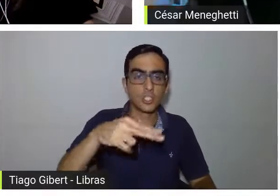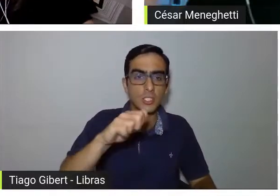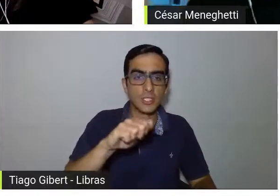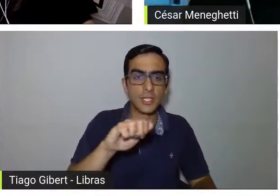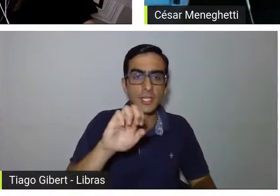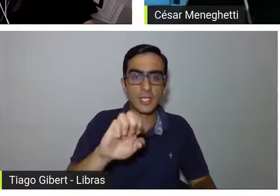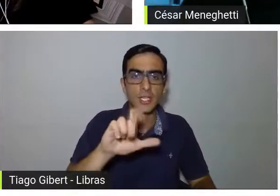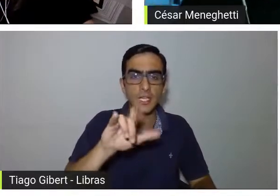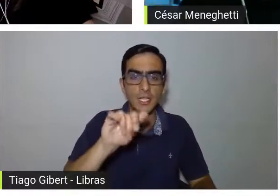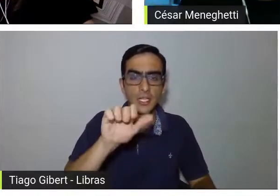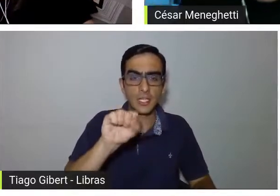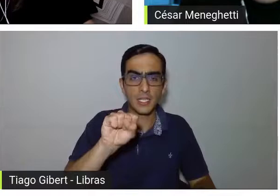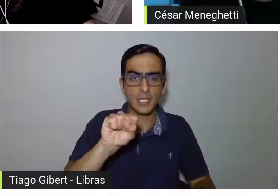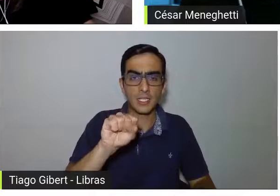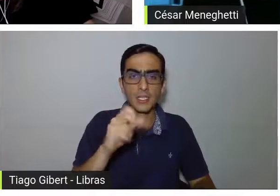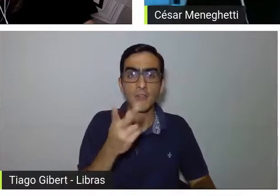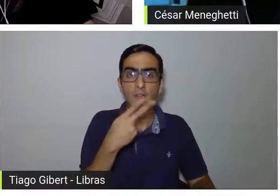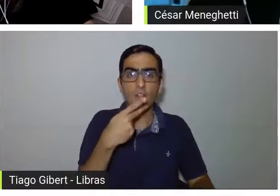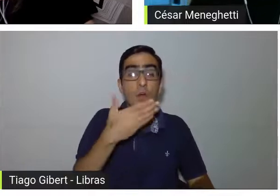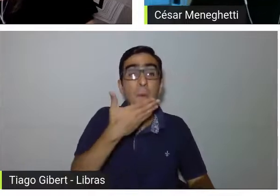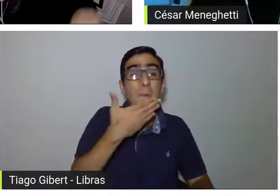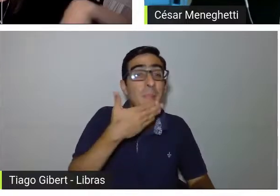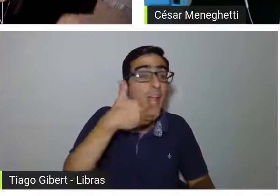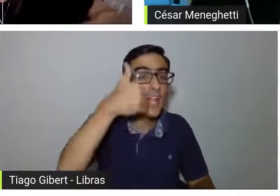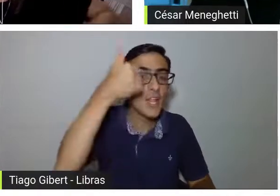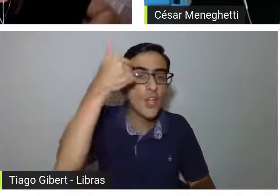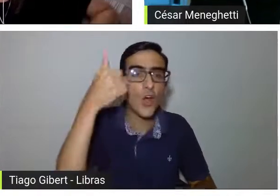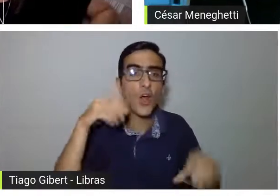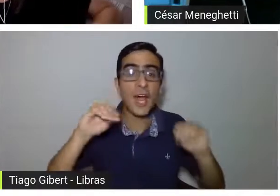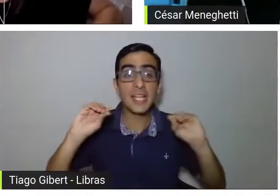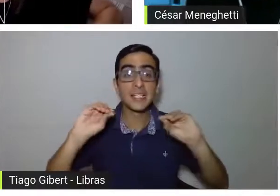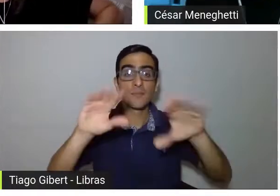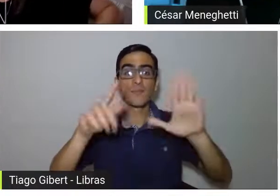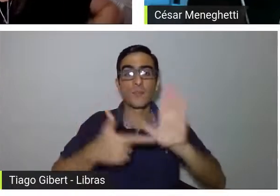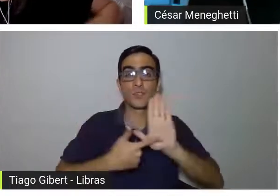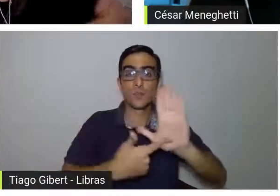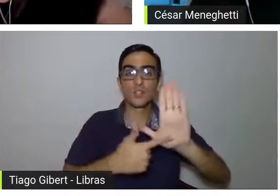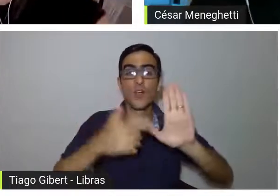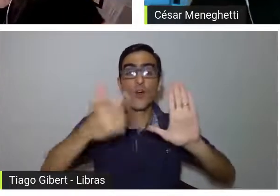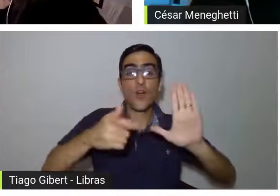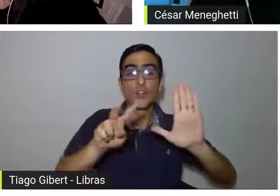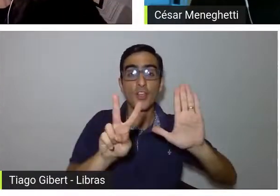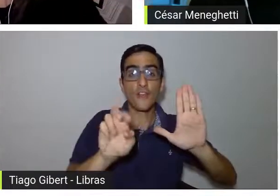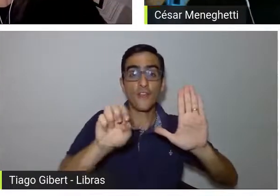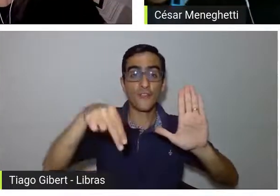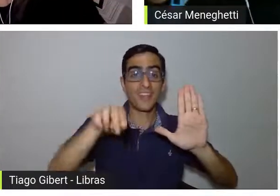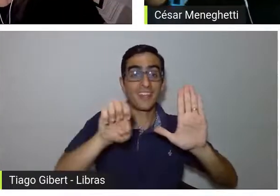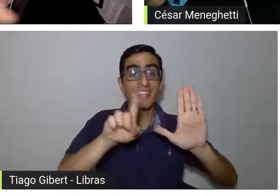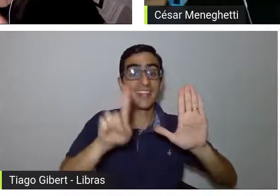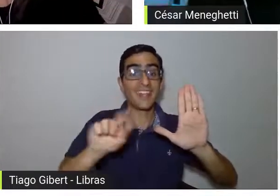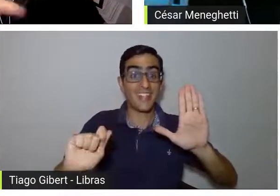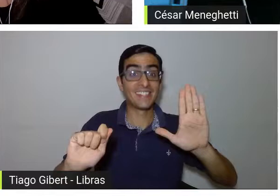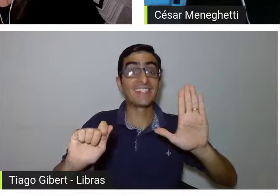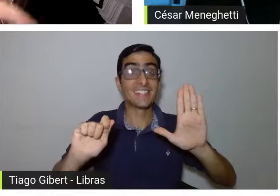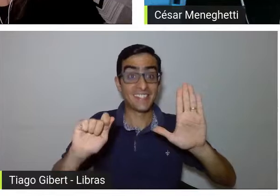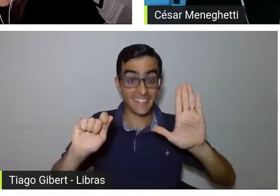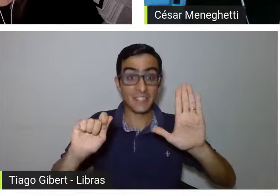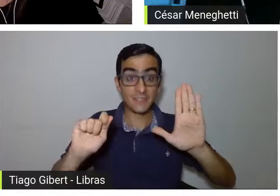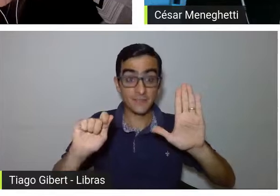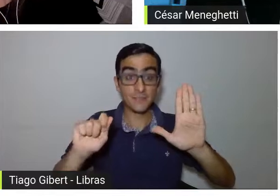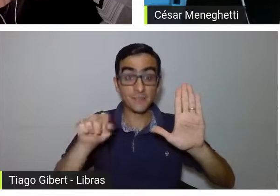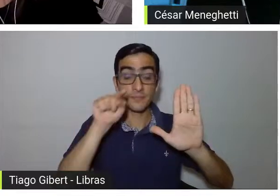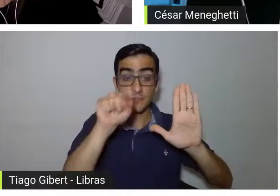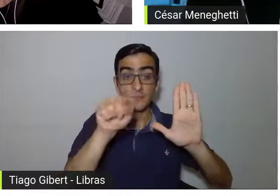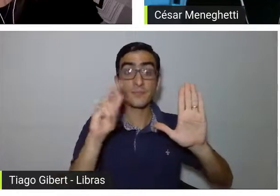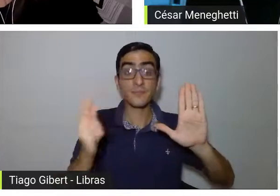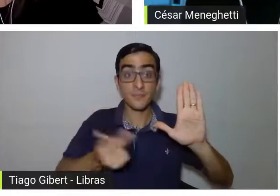é melhor do que a projeção na Bienal de Veneza, foi no passo. Realmente foi um trabalho incrível que eles fizeram. Até preciso dizer que, enquanto o